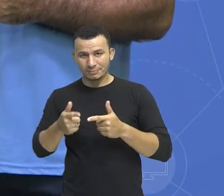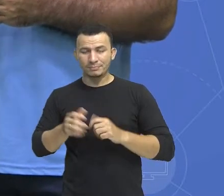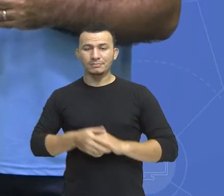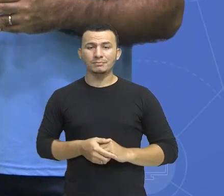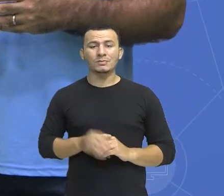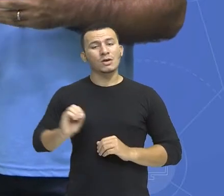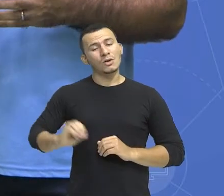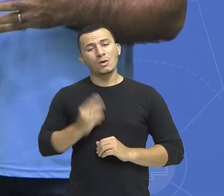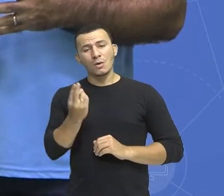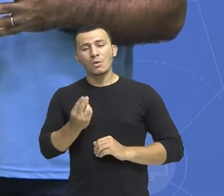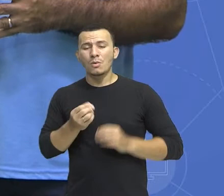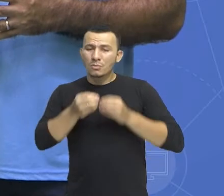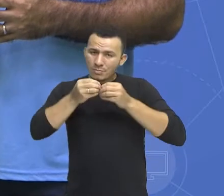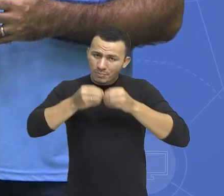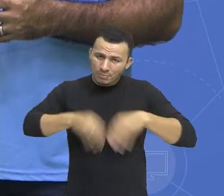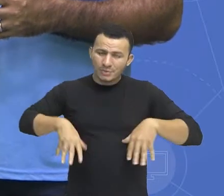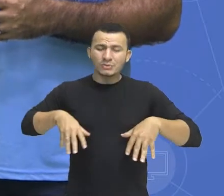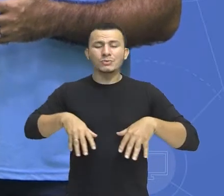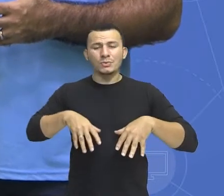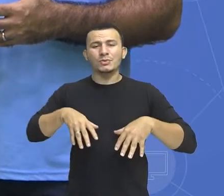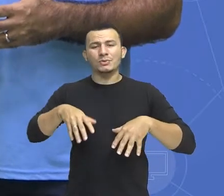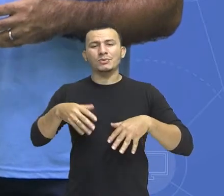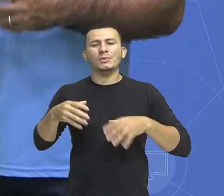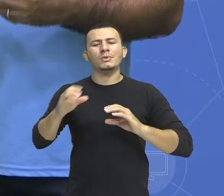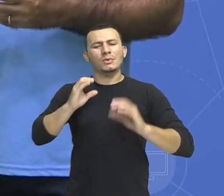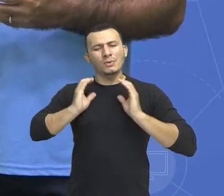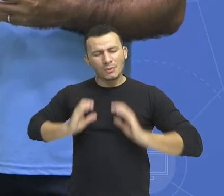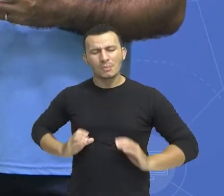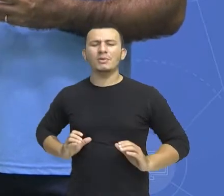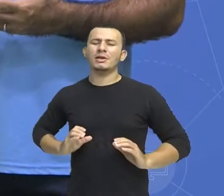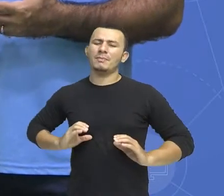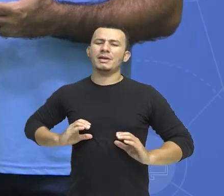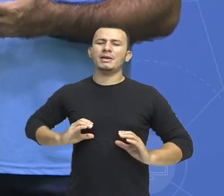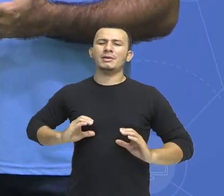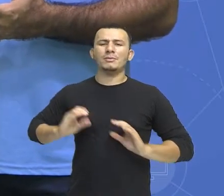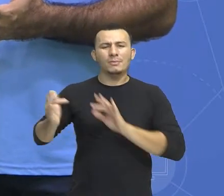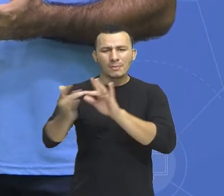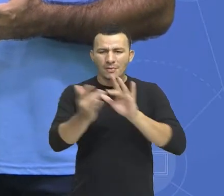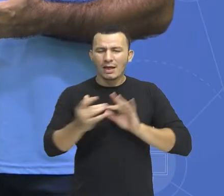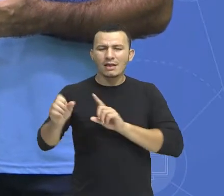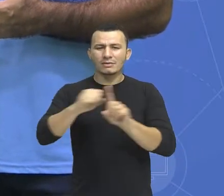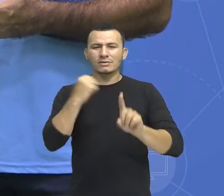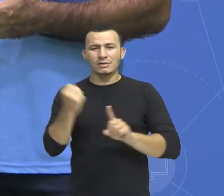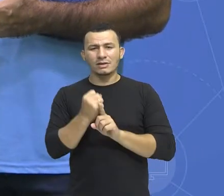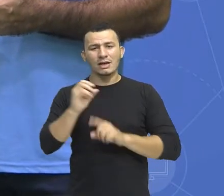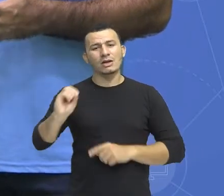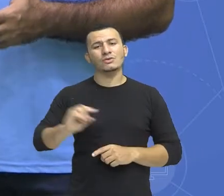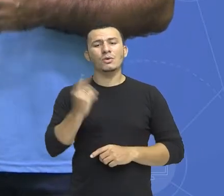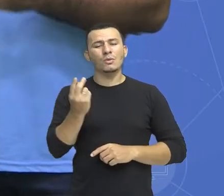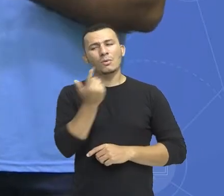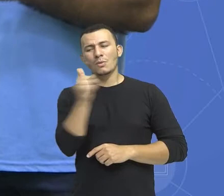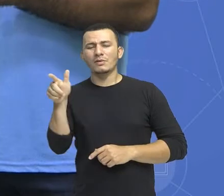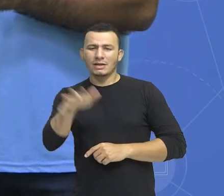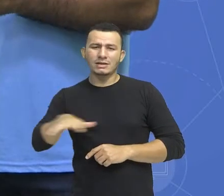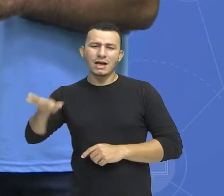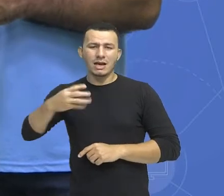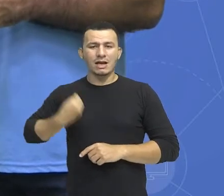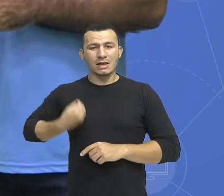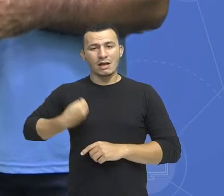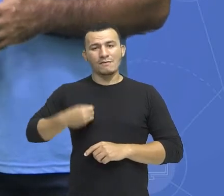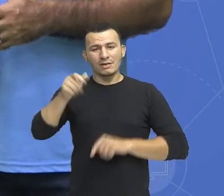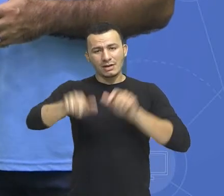ou prejuízo no funcionamento social, profissional ou em outras áreas importantes da vida do indivíduo. Então, um exemplo